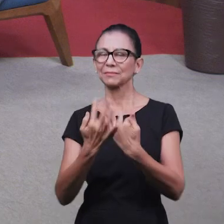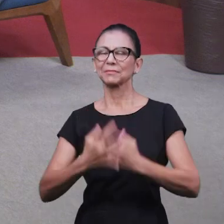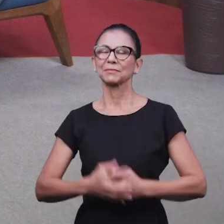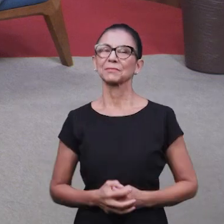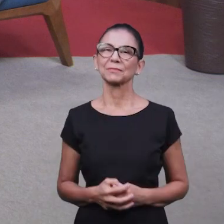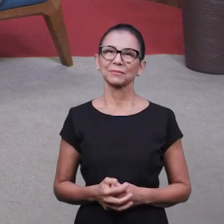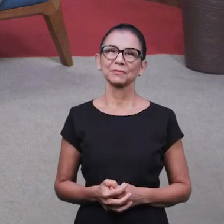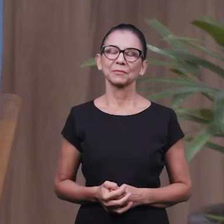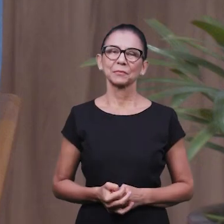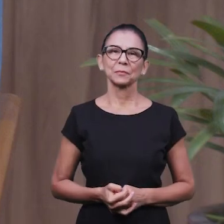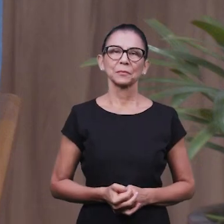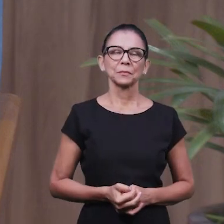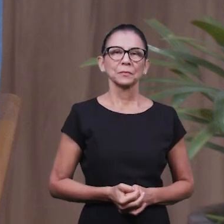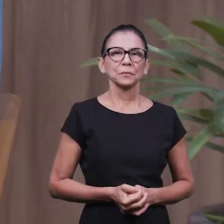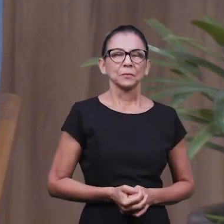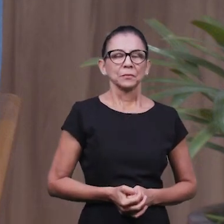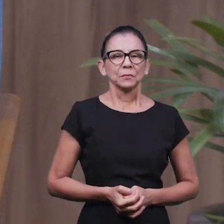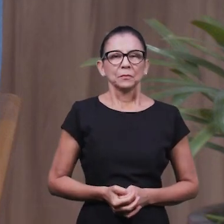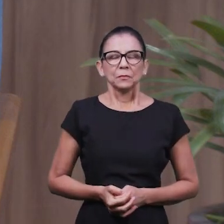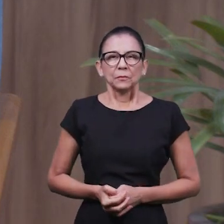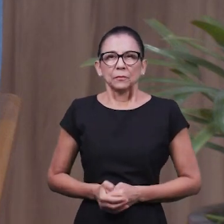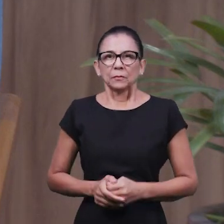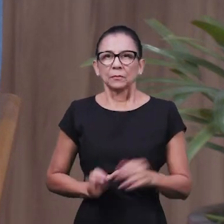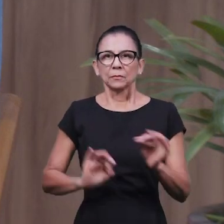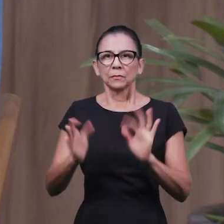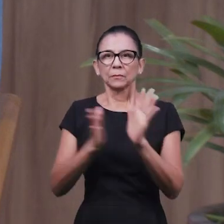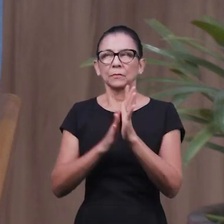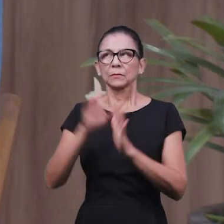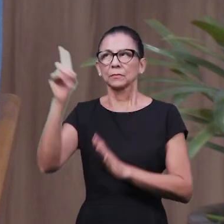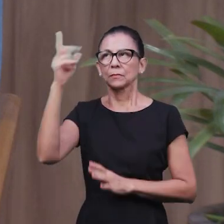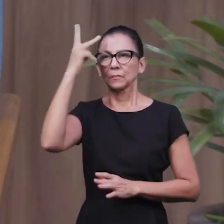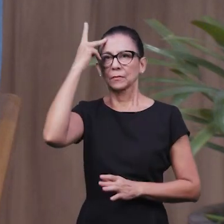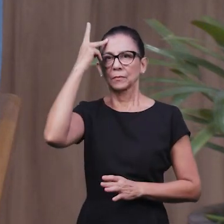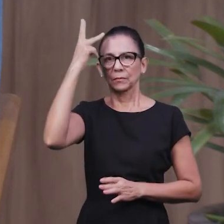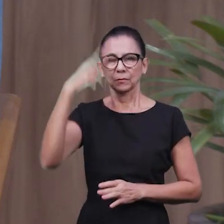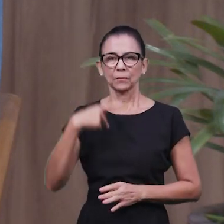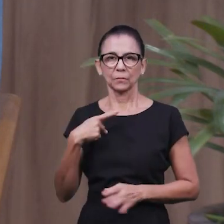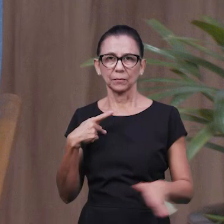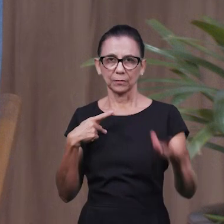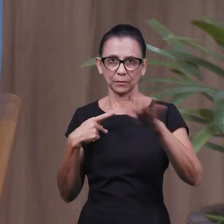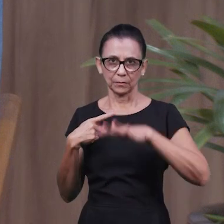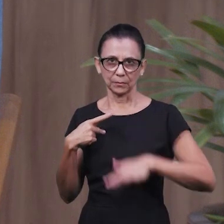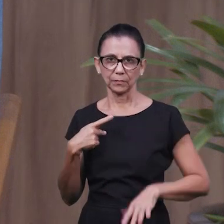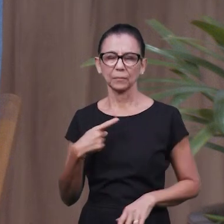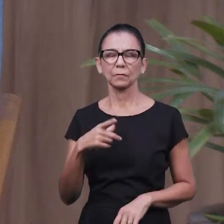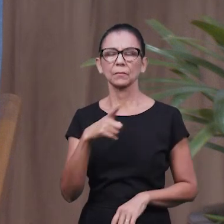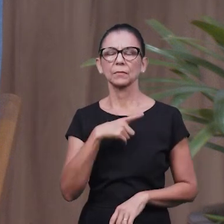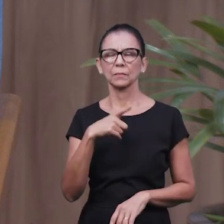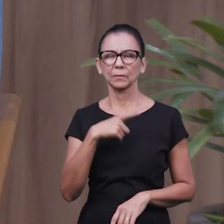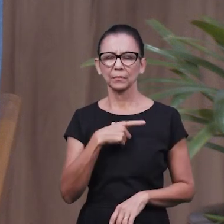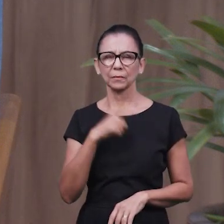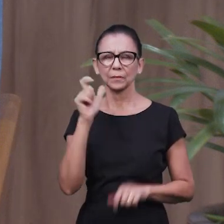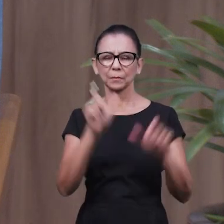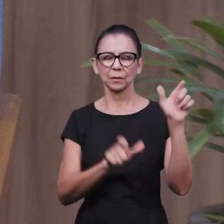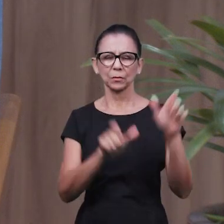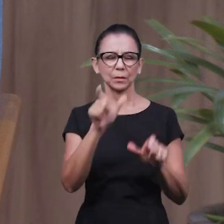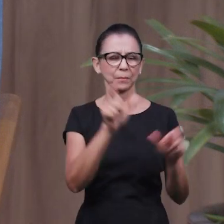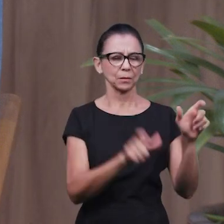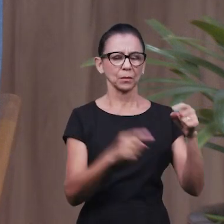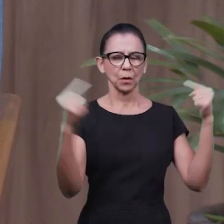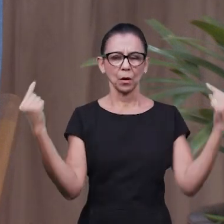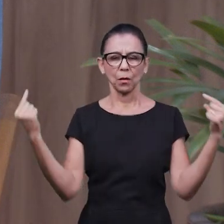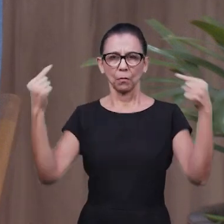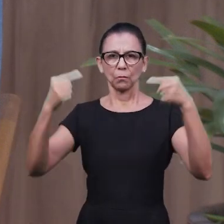toda a sua família. Desde o início do projeto de Deus para o homem, as oposições a esse projeto se